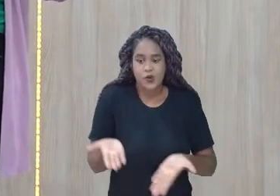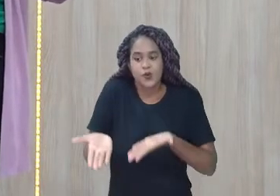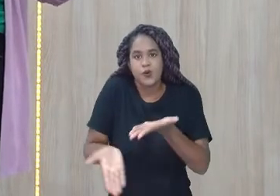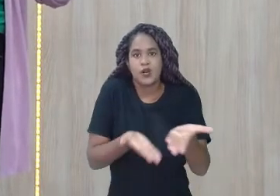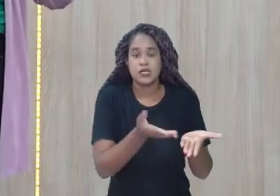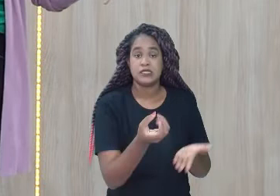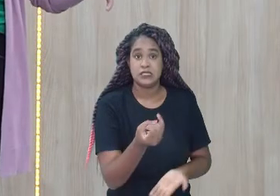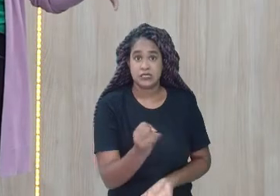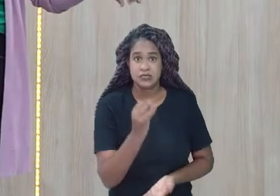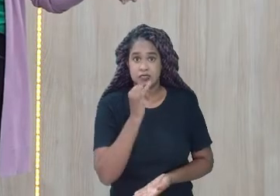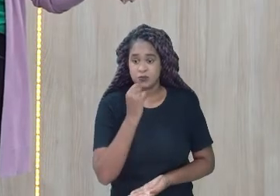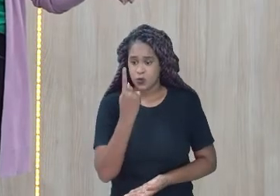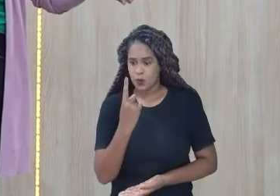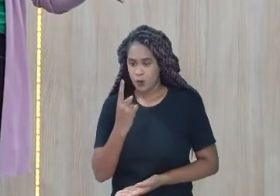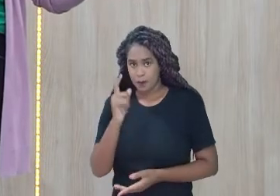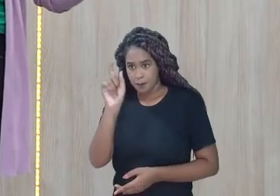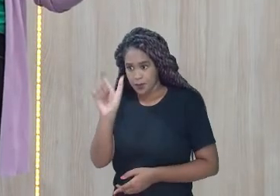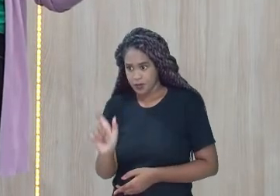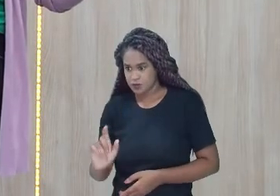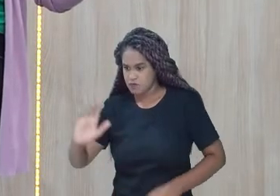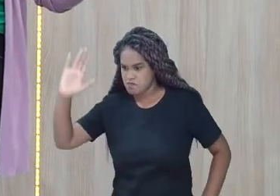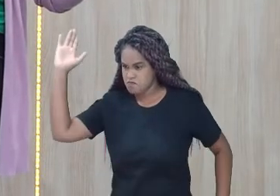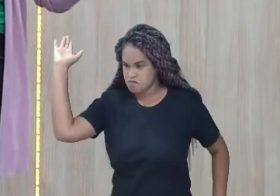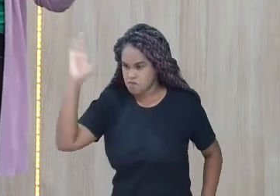trato mal uma pessoa,